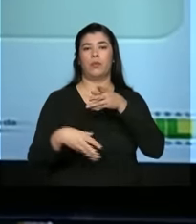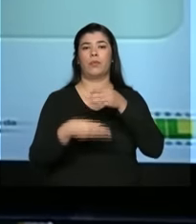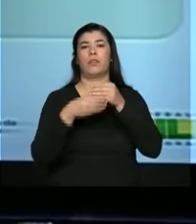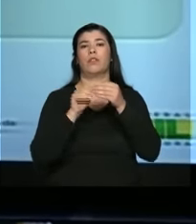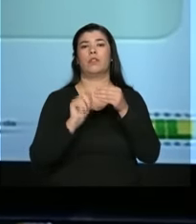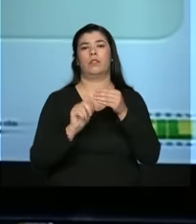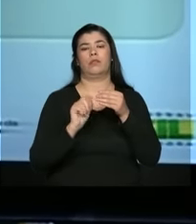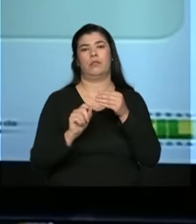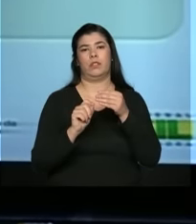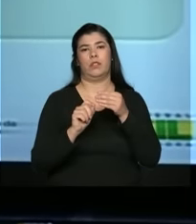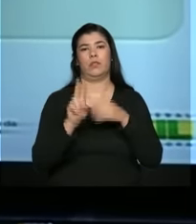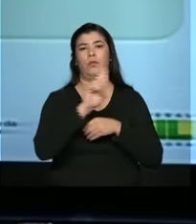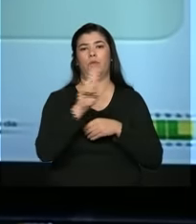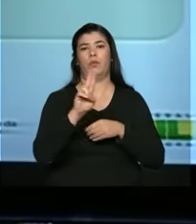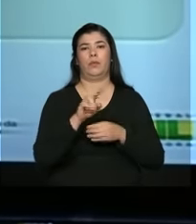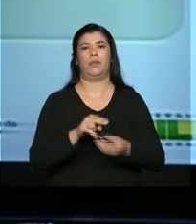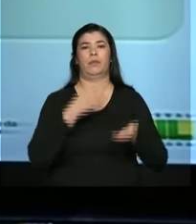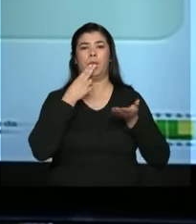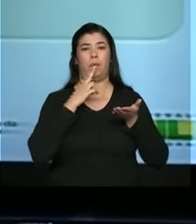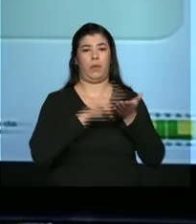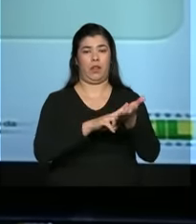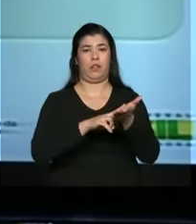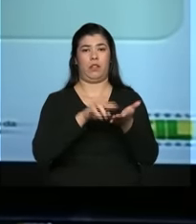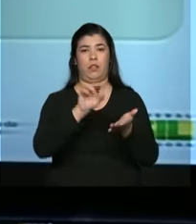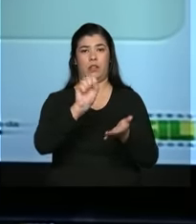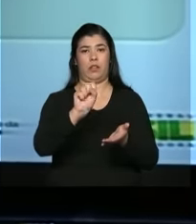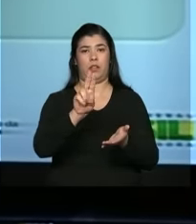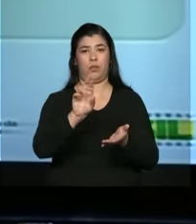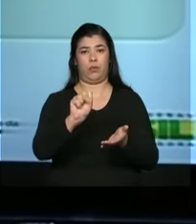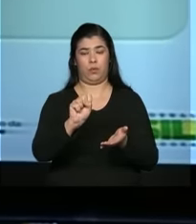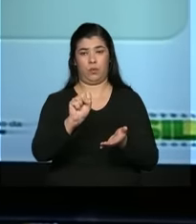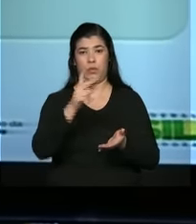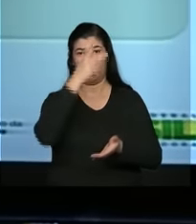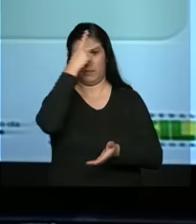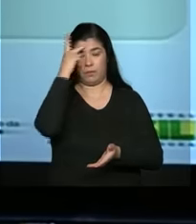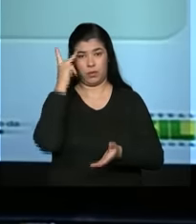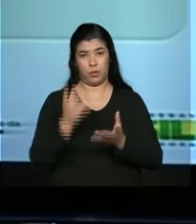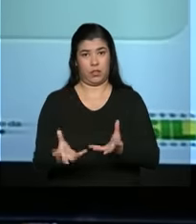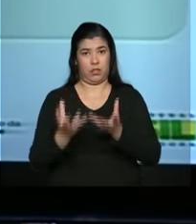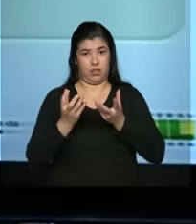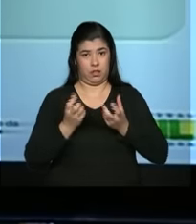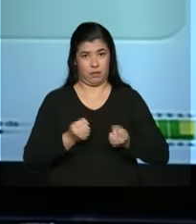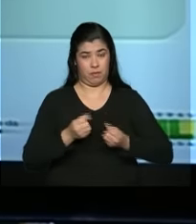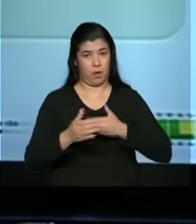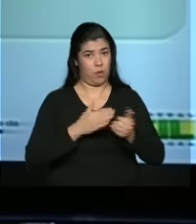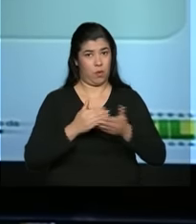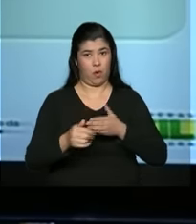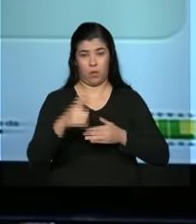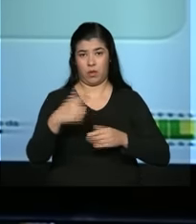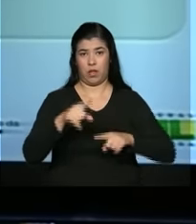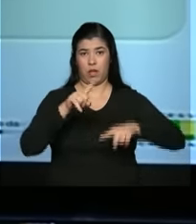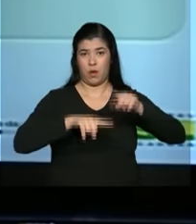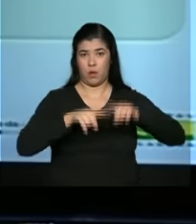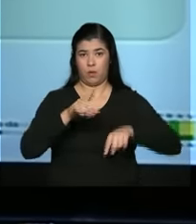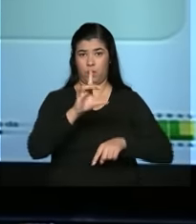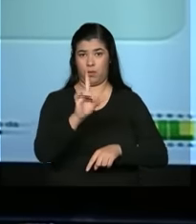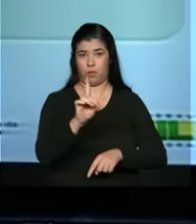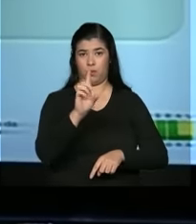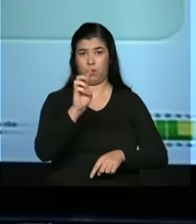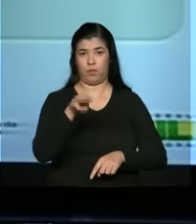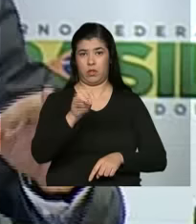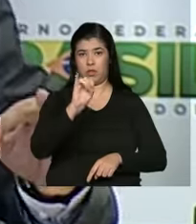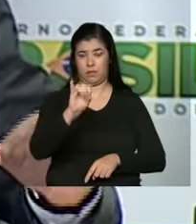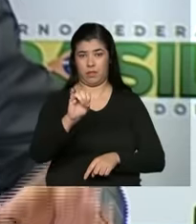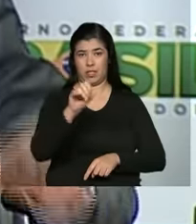envio da carta SUS pros pacientes submetidos às intervenções que envolvam o dmi sem % dos pacientes que tiverem a